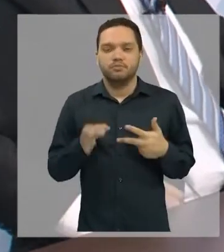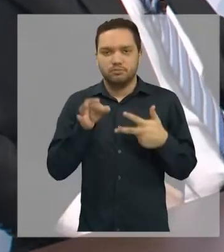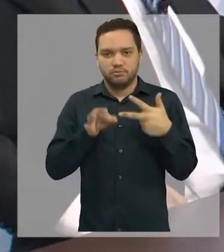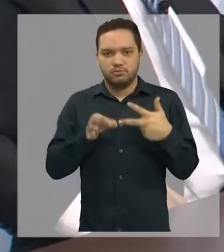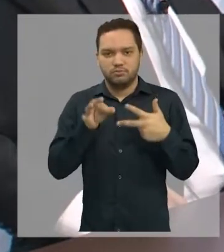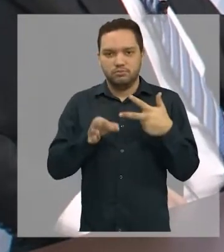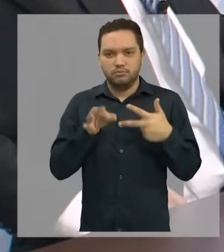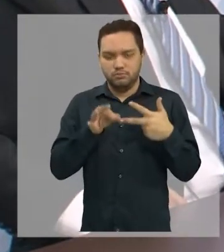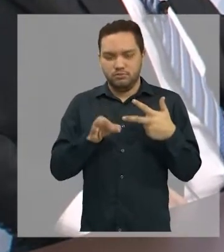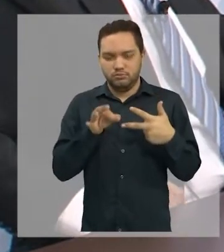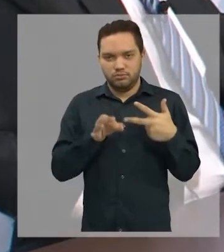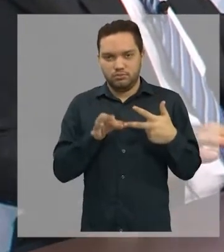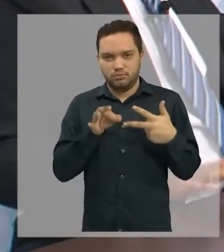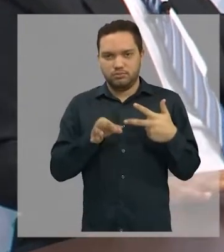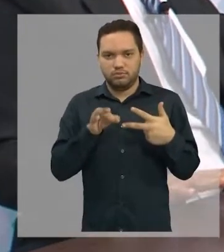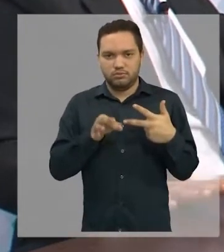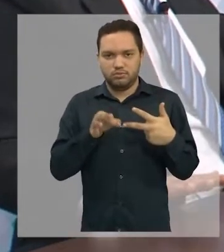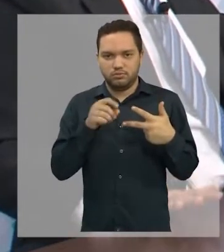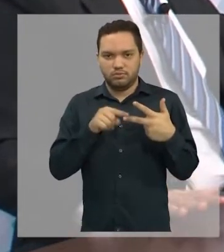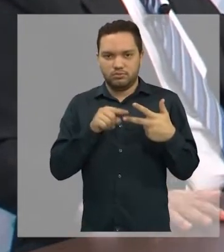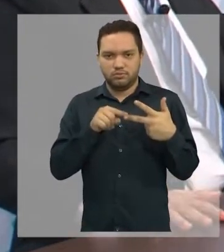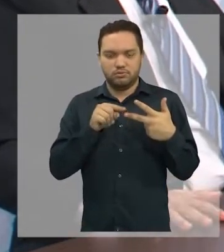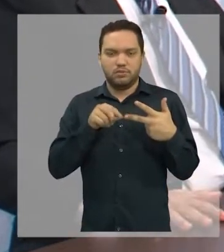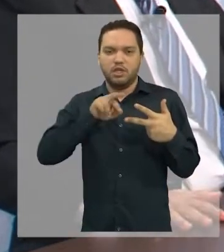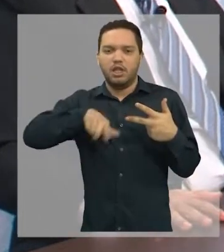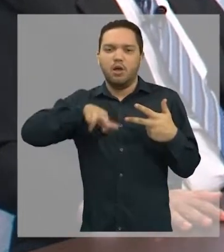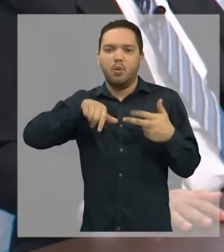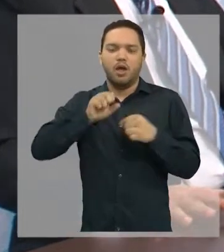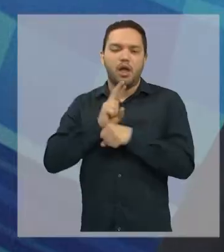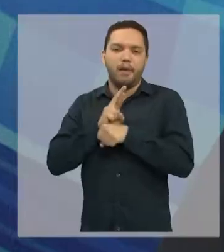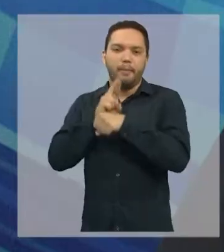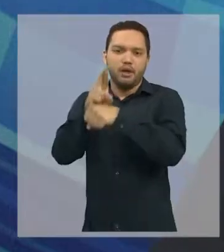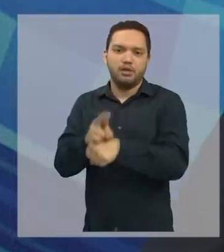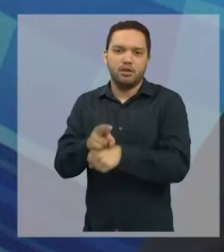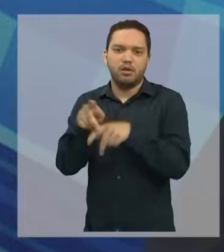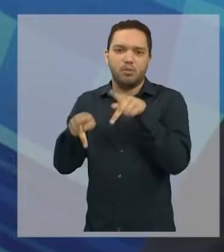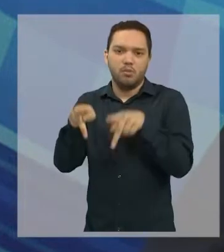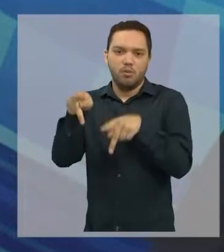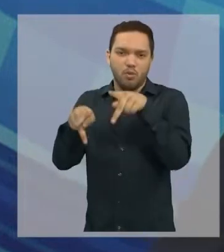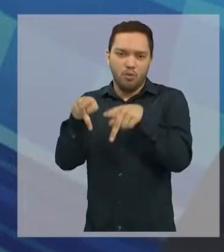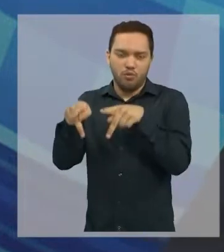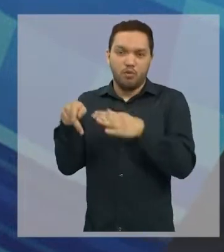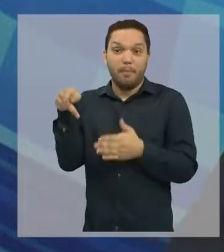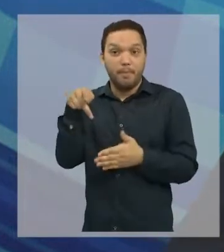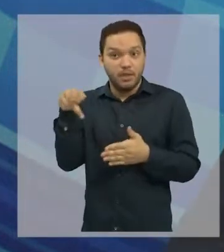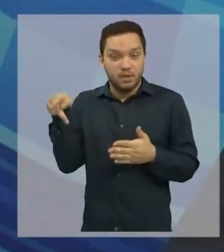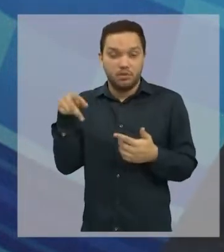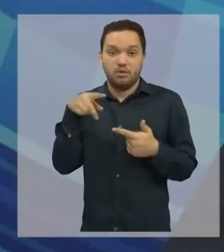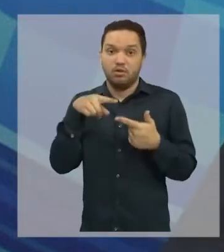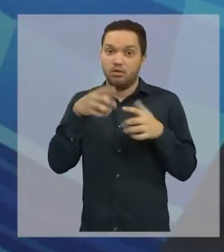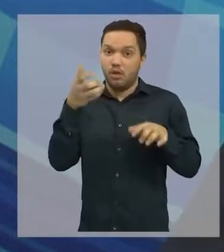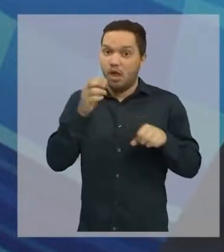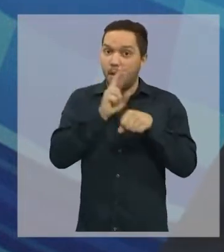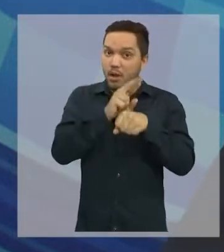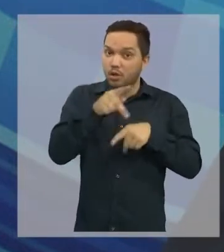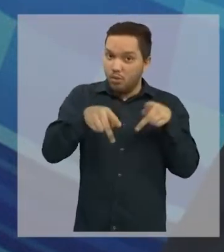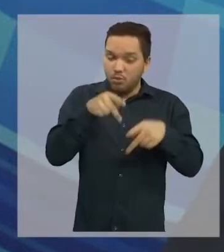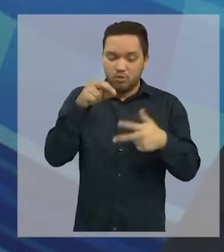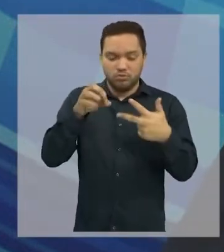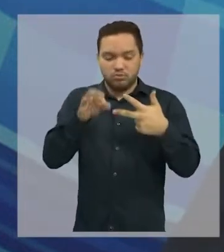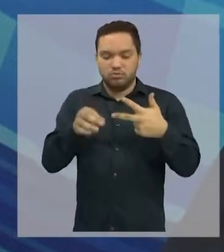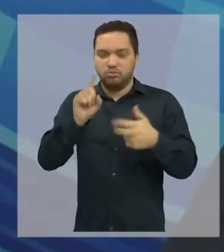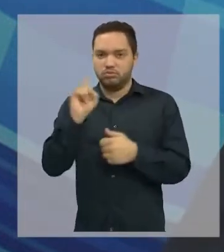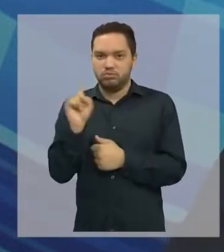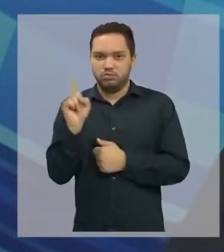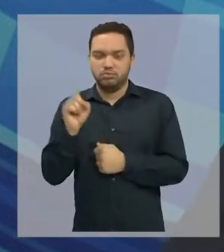nós temos que lembrar que não é um poder representativo. Isso. Como ocorre com o Executivo e principalmente com o Legislativo. Eu